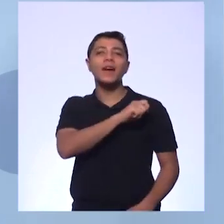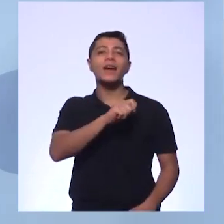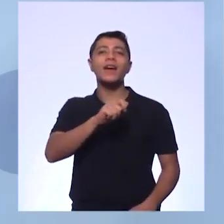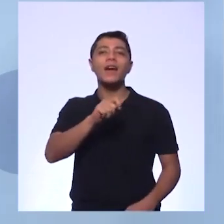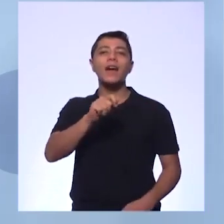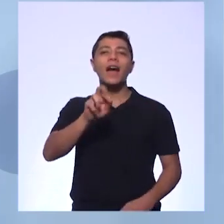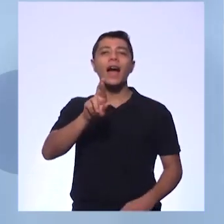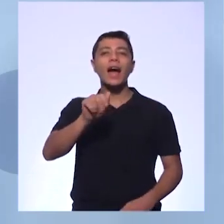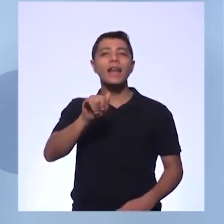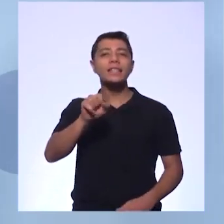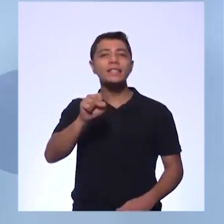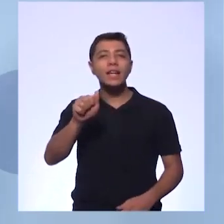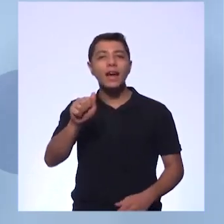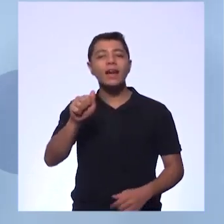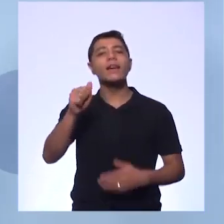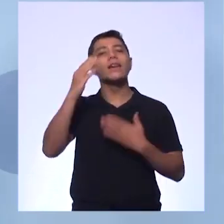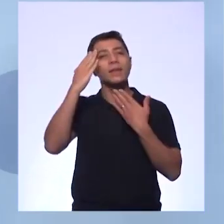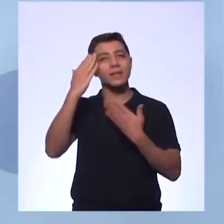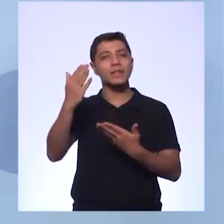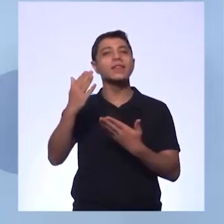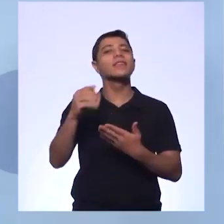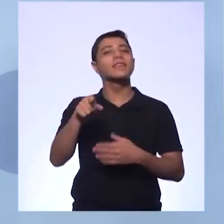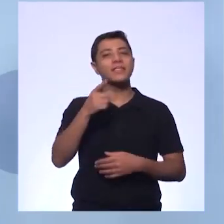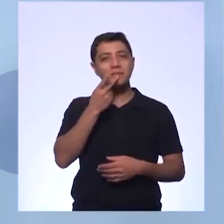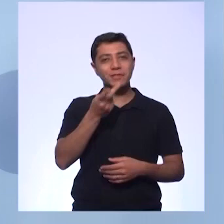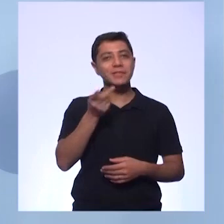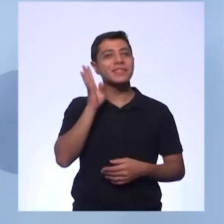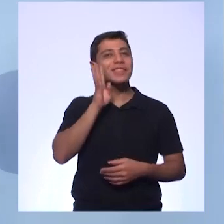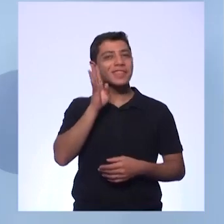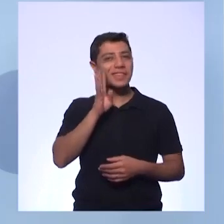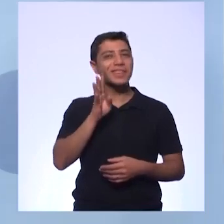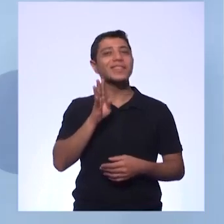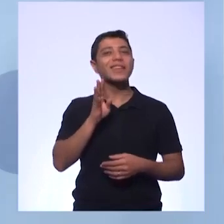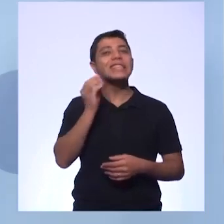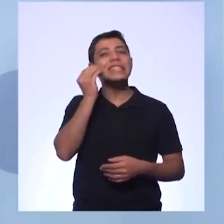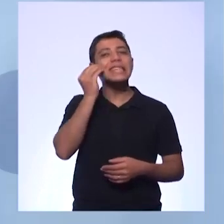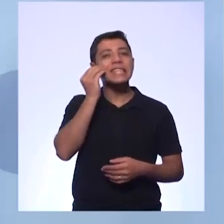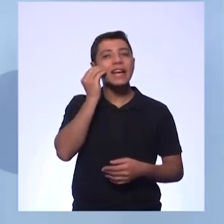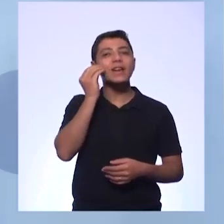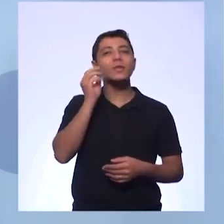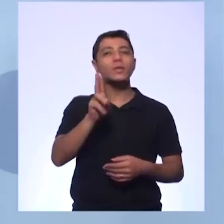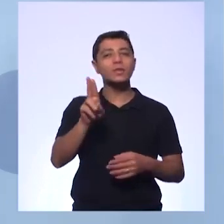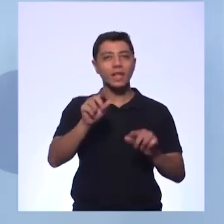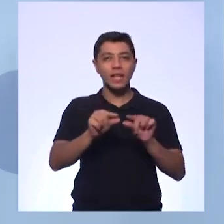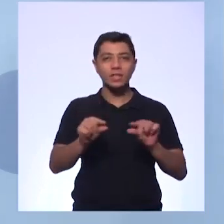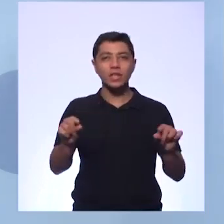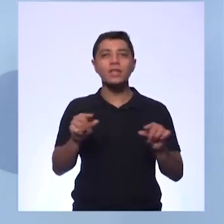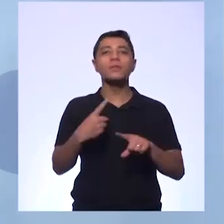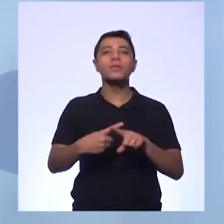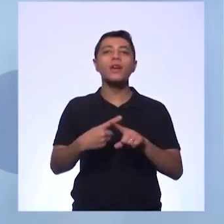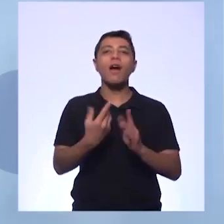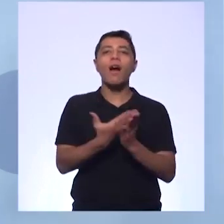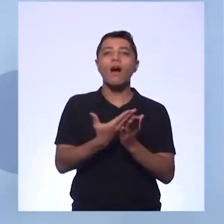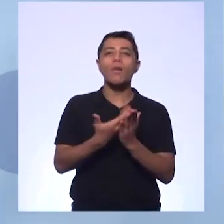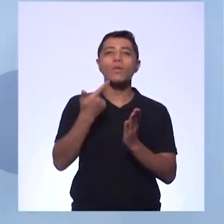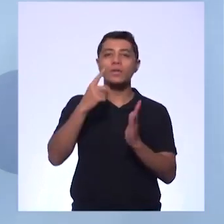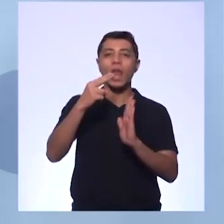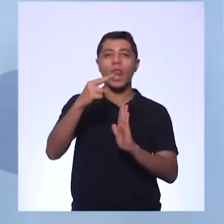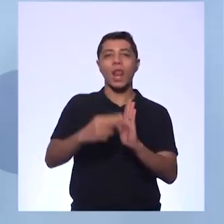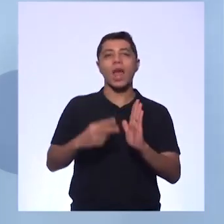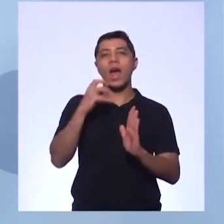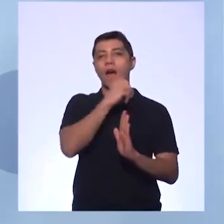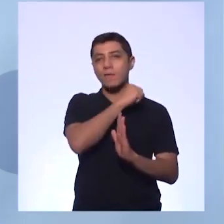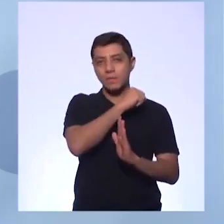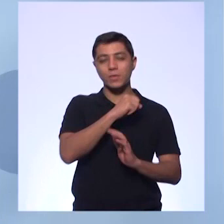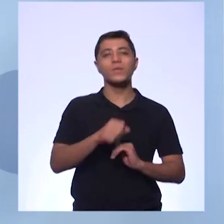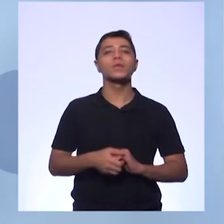assistirem até as animes com legenda para vocês se adaptarem, para nas aulas vocês conseguirem fazer a leitura mais rápido, né? E dar um recado aqui, fazer